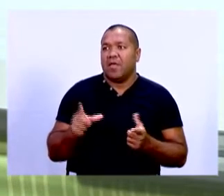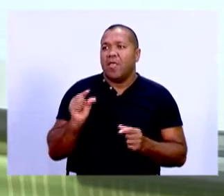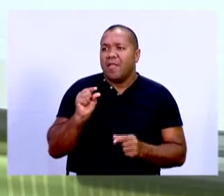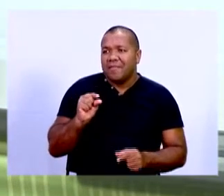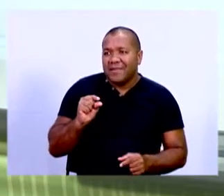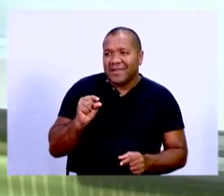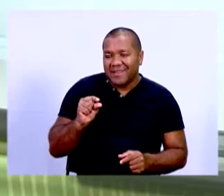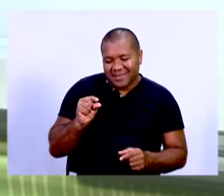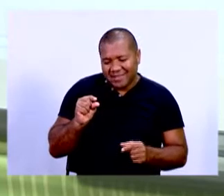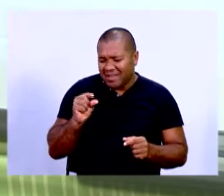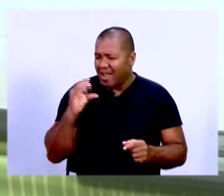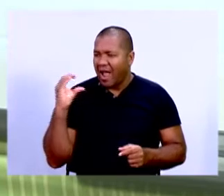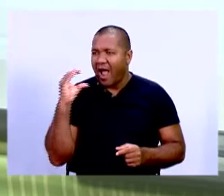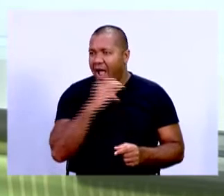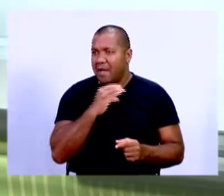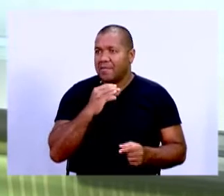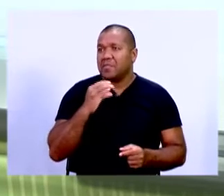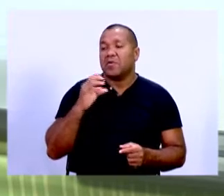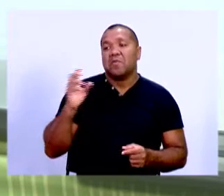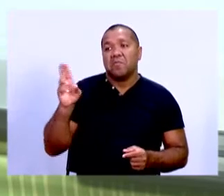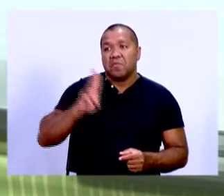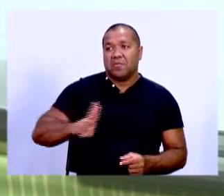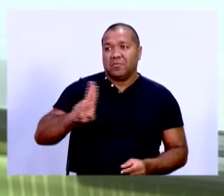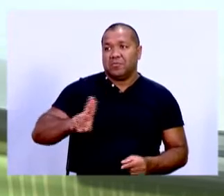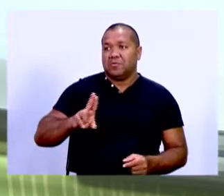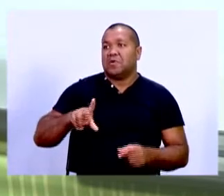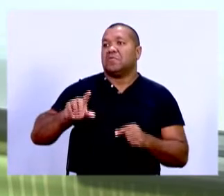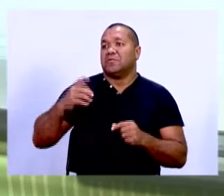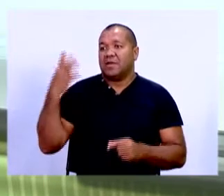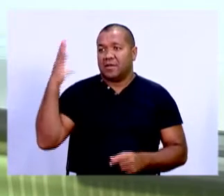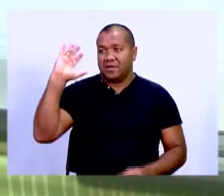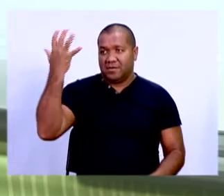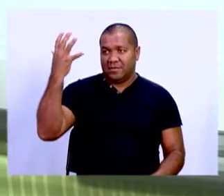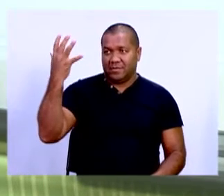pequeno, coisa que o próprio usuário conseguiria resolver,